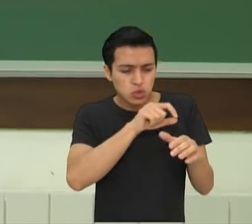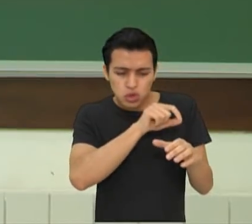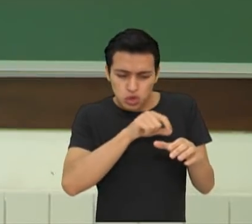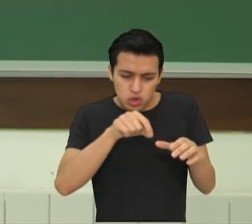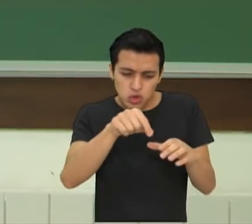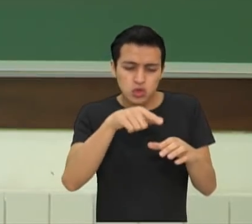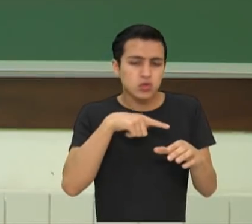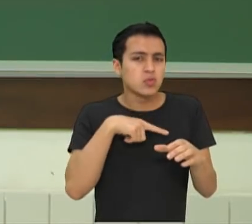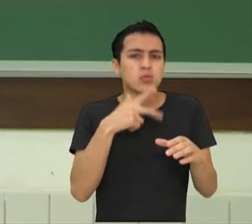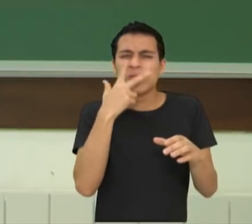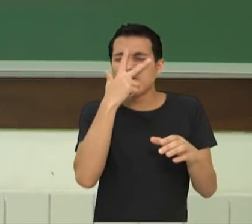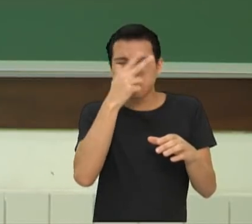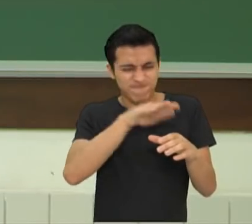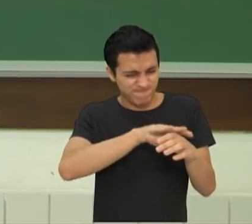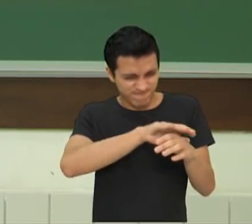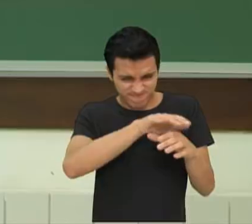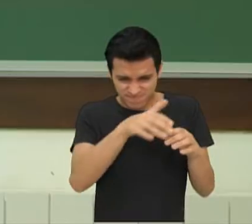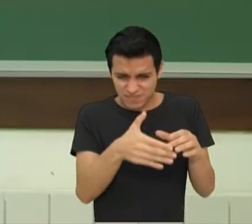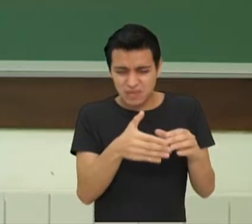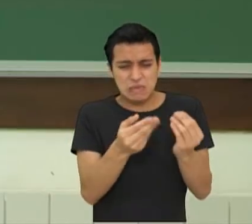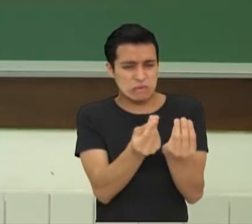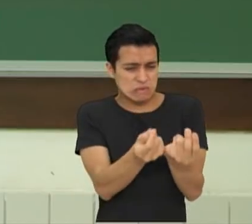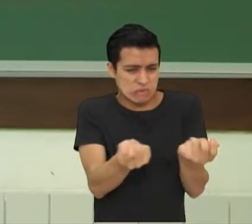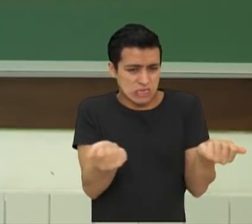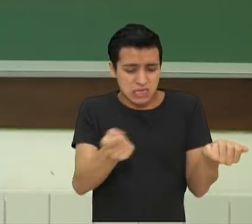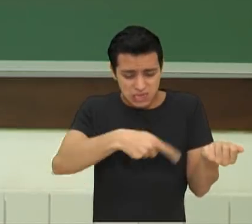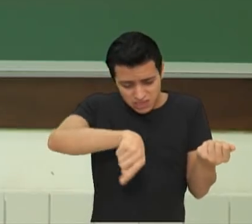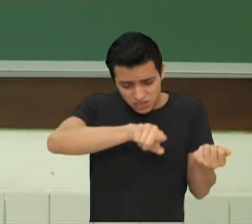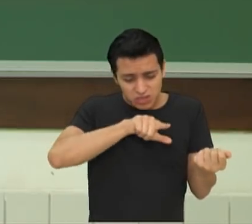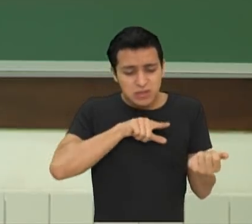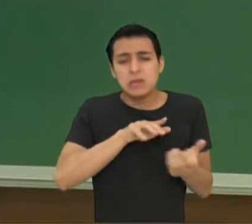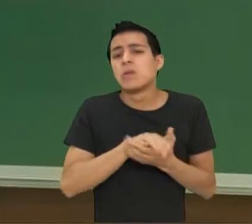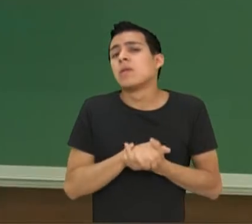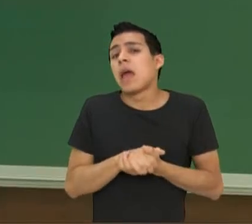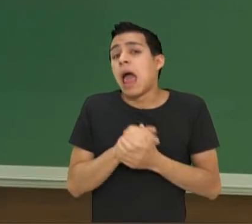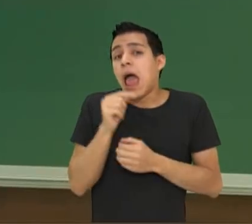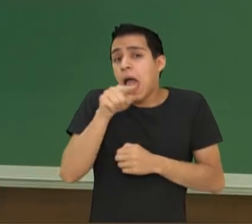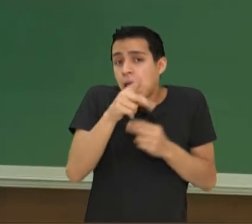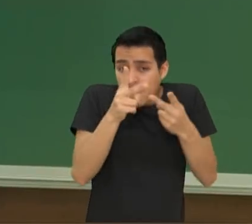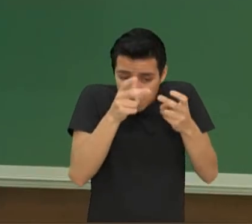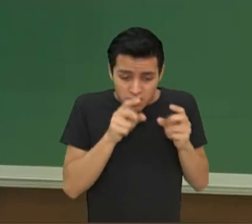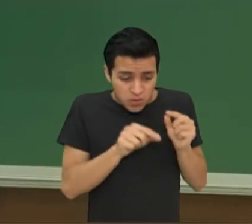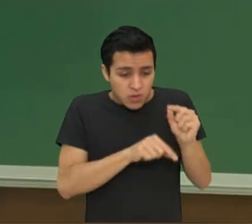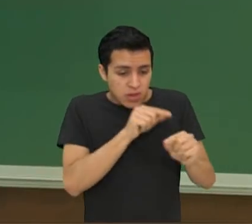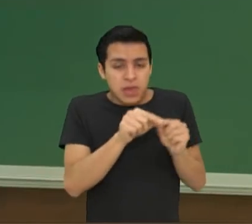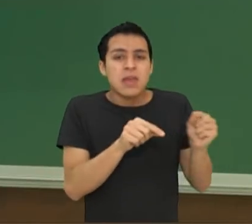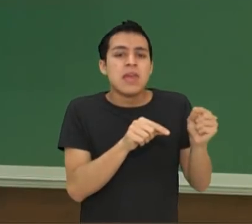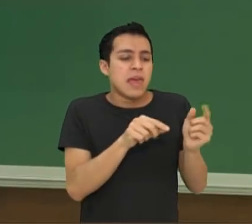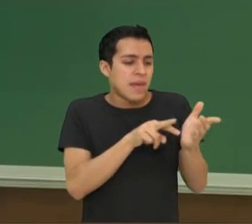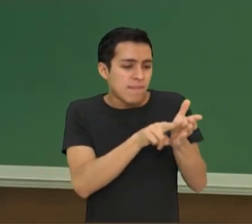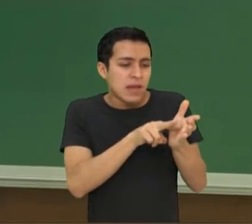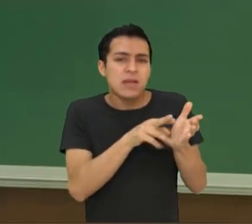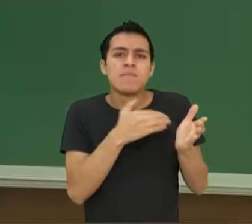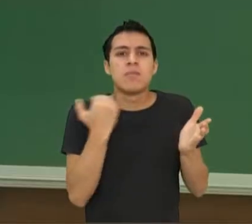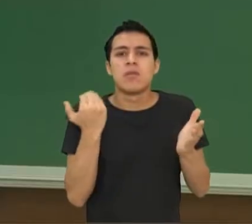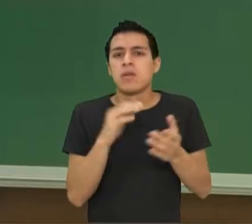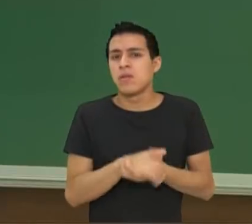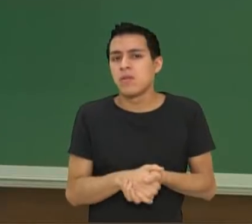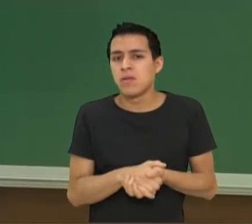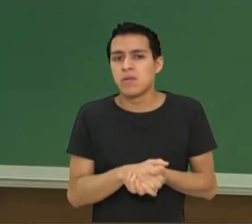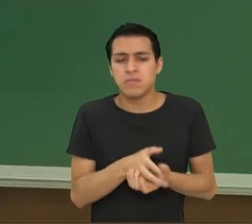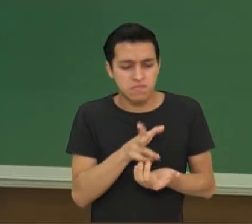estava tudo chechelento em cima. E aí ele percebeu que as bactérias tinham morrido. Ele falou,